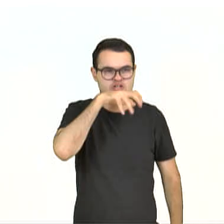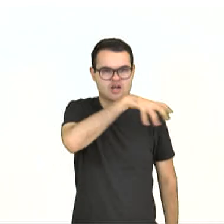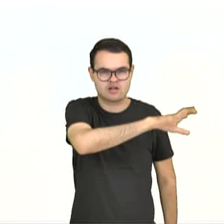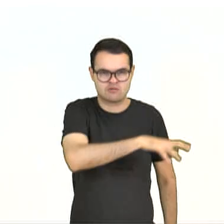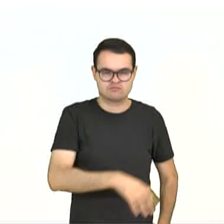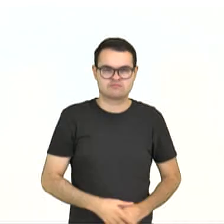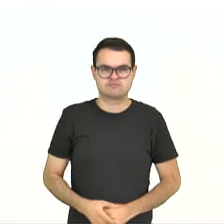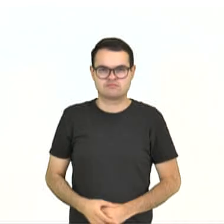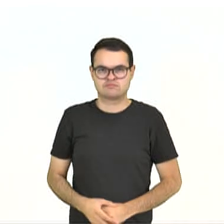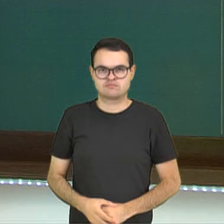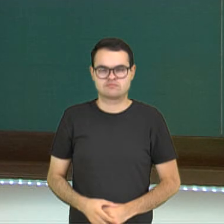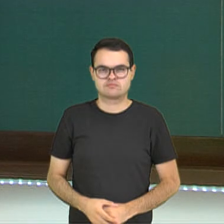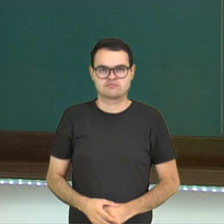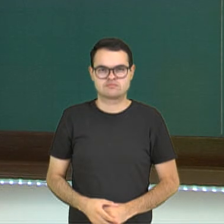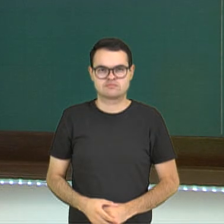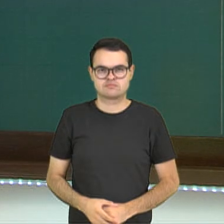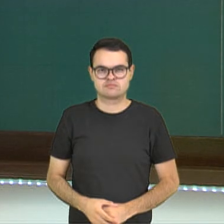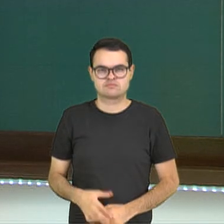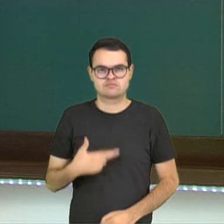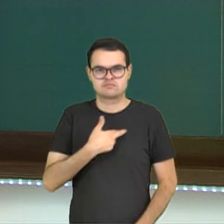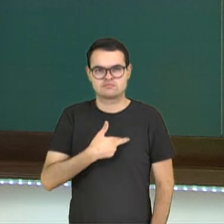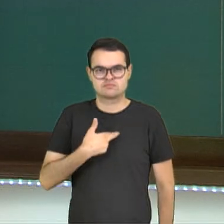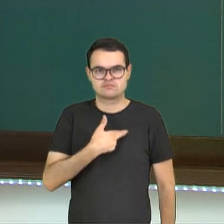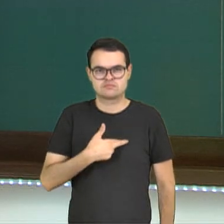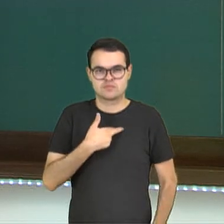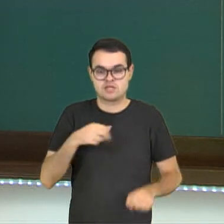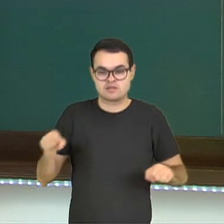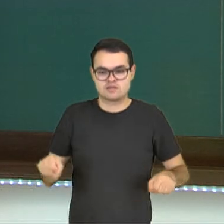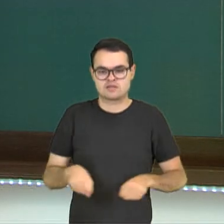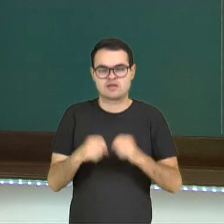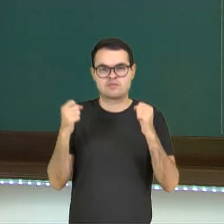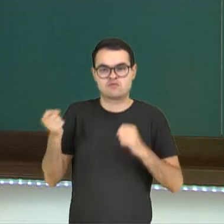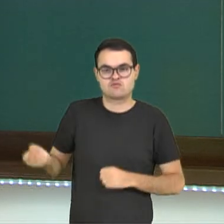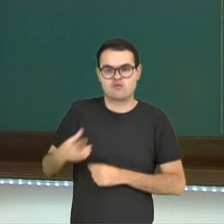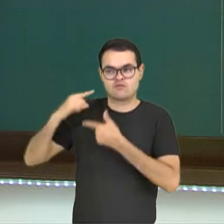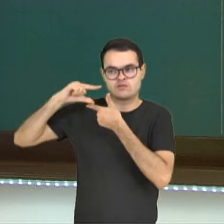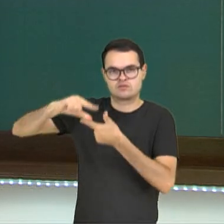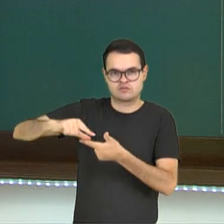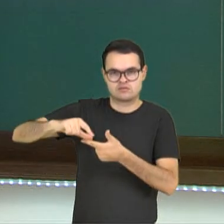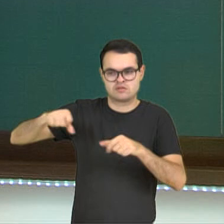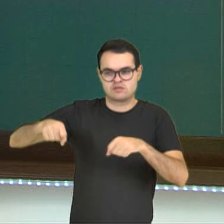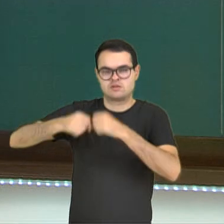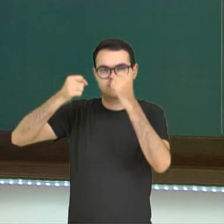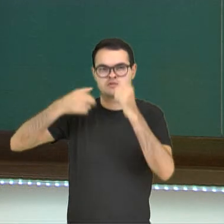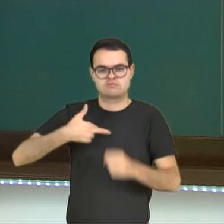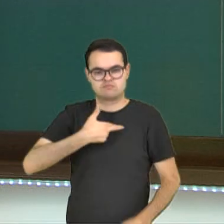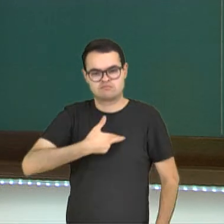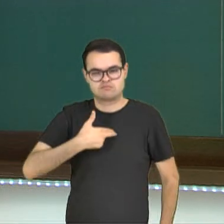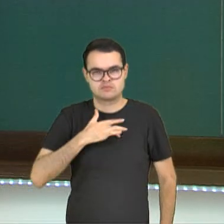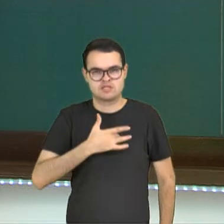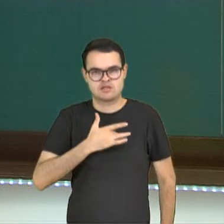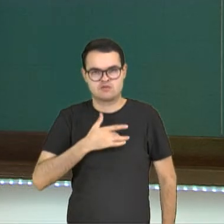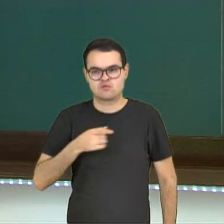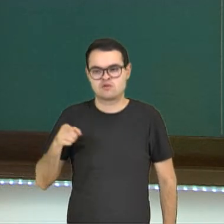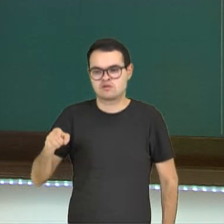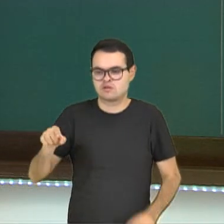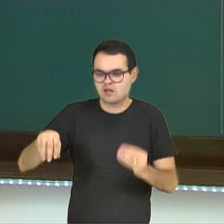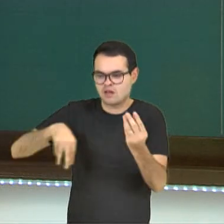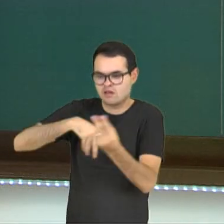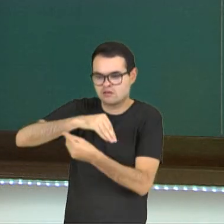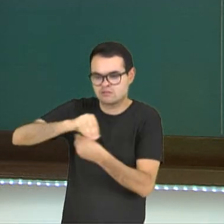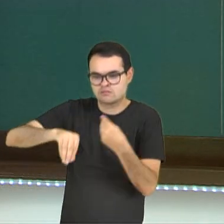gente tem o romantismo, que ele vem para dar uma quebra ao neoclassicismo, são períodos contemporâneos, né? São artes que se misturam ali.